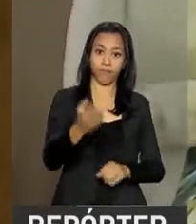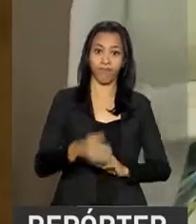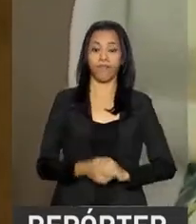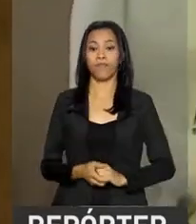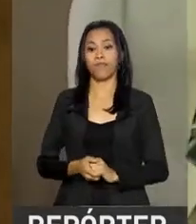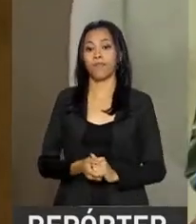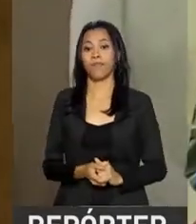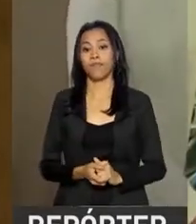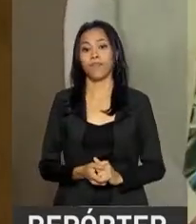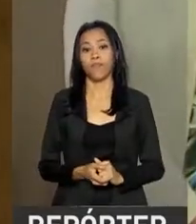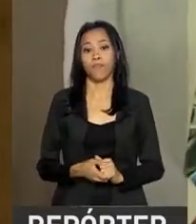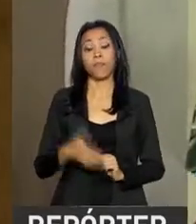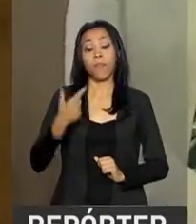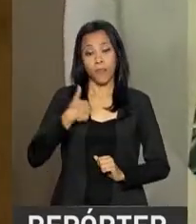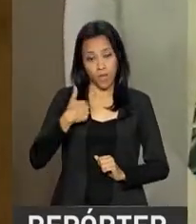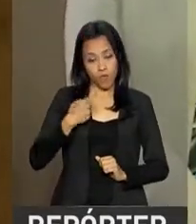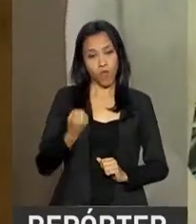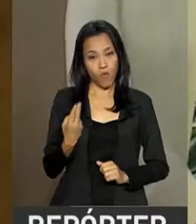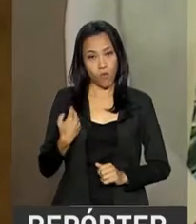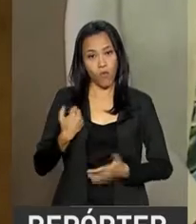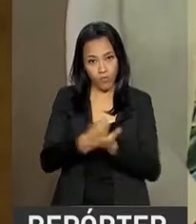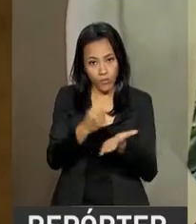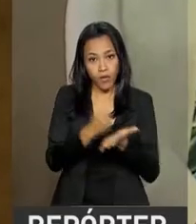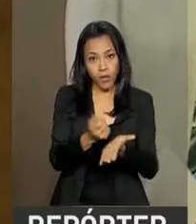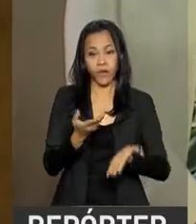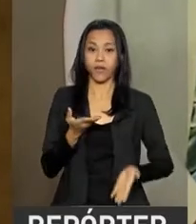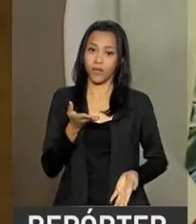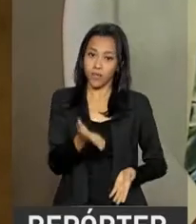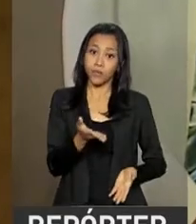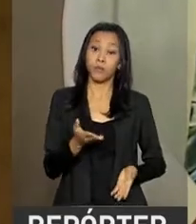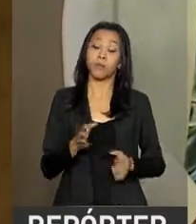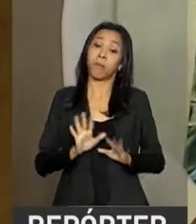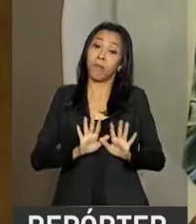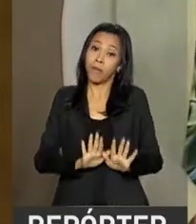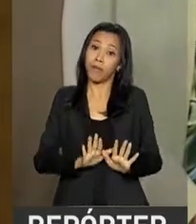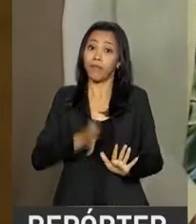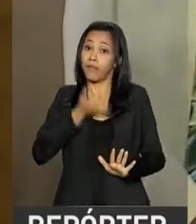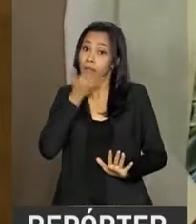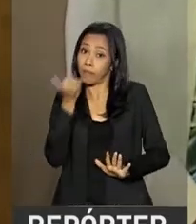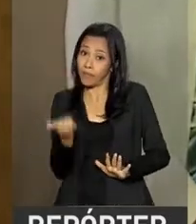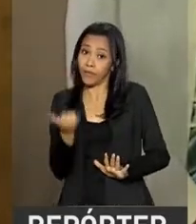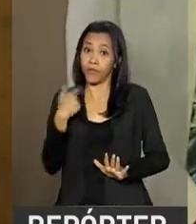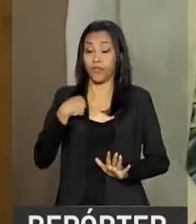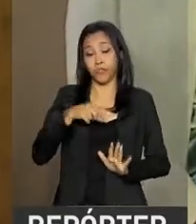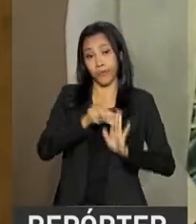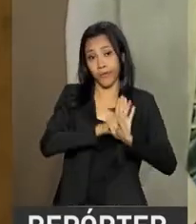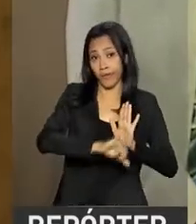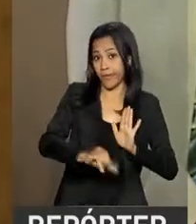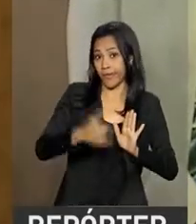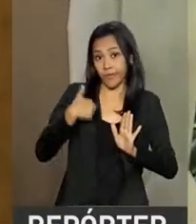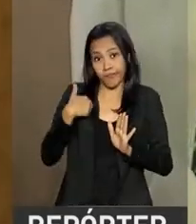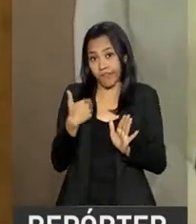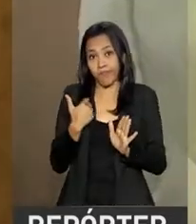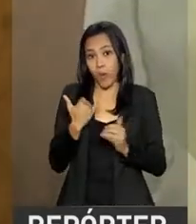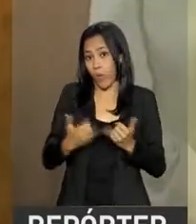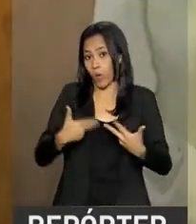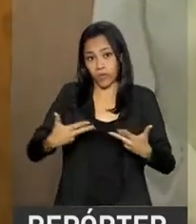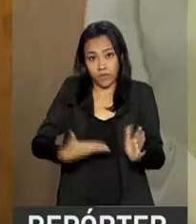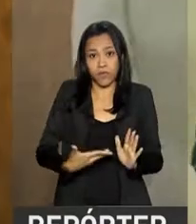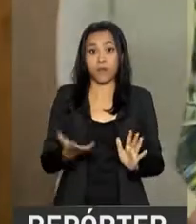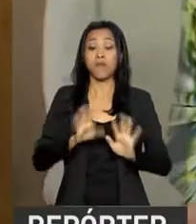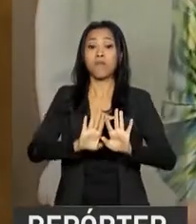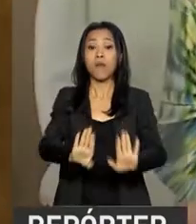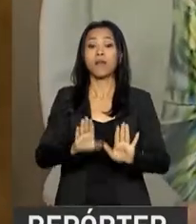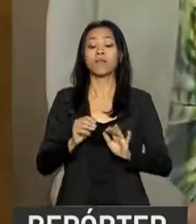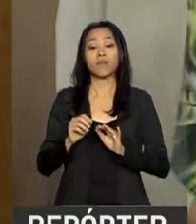eu colaborarei para isso mas evidentemente vai depender naturalmente talvez de uma legislação qualquer coisa assim mas há um